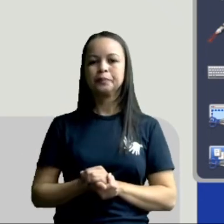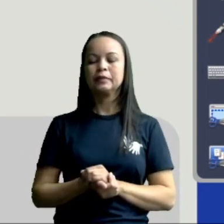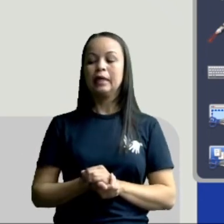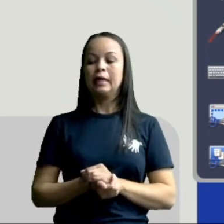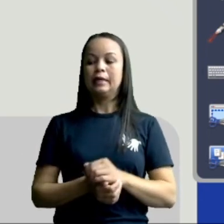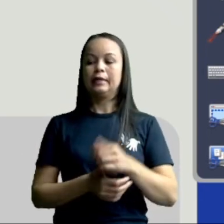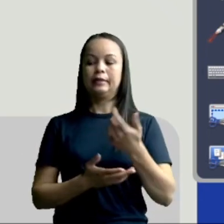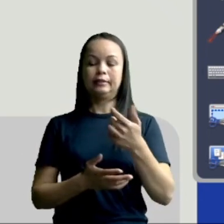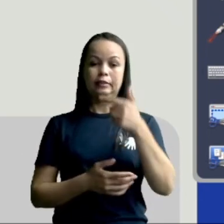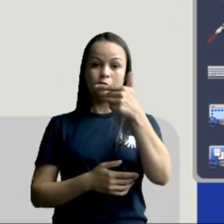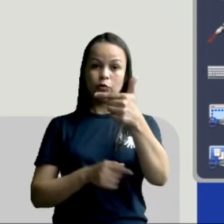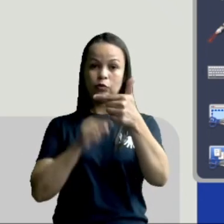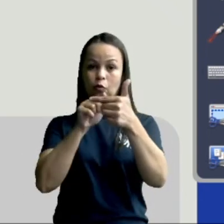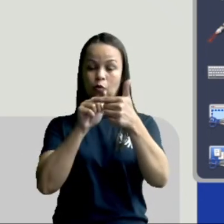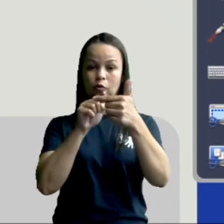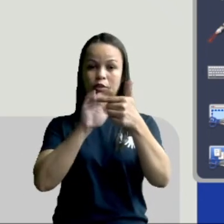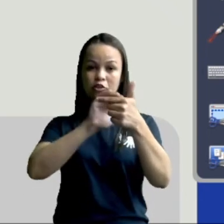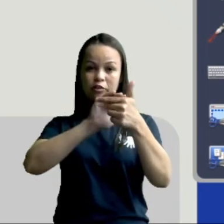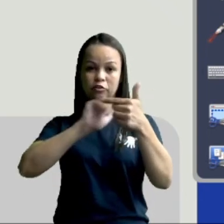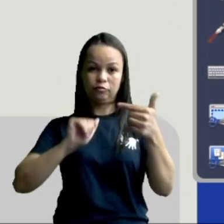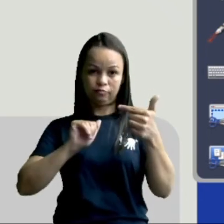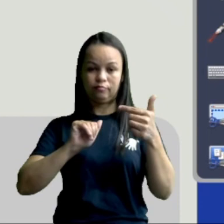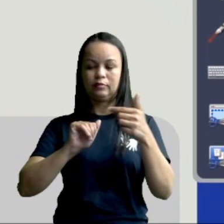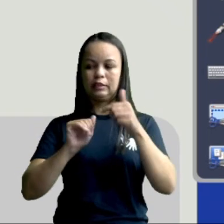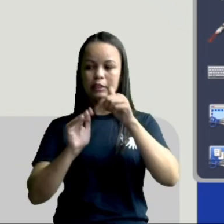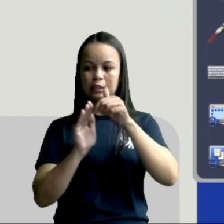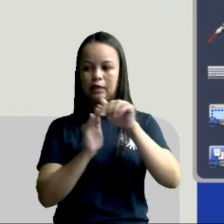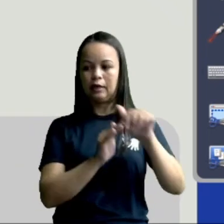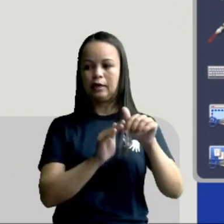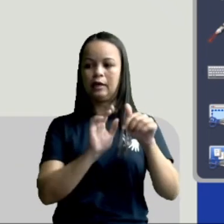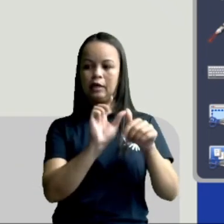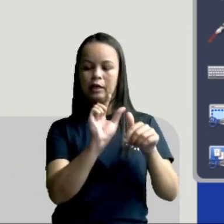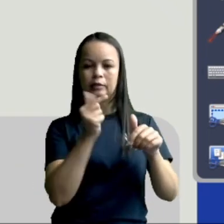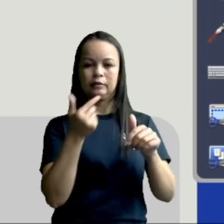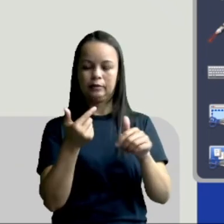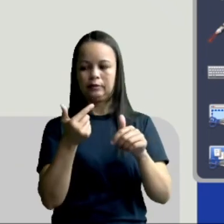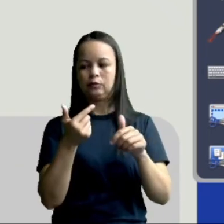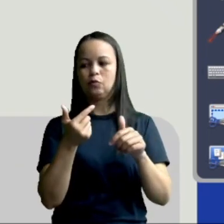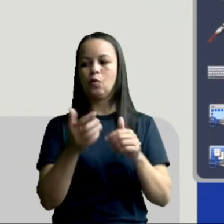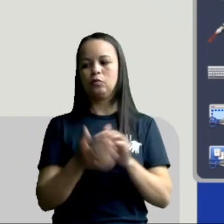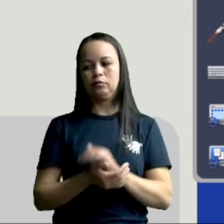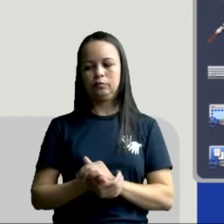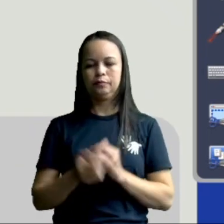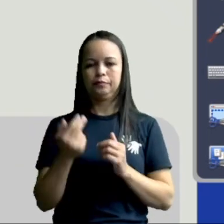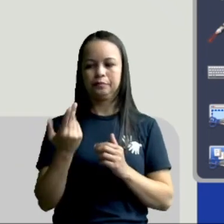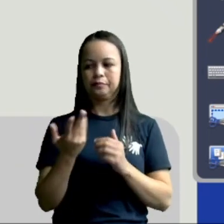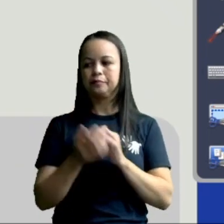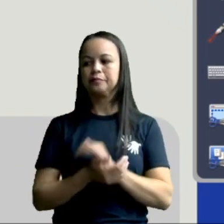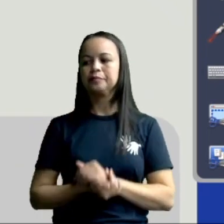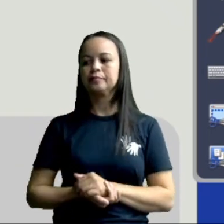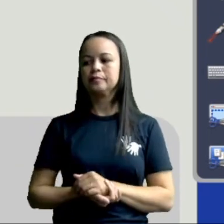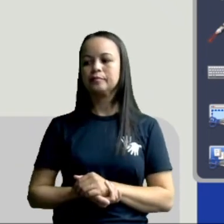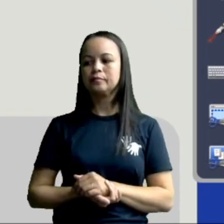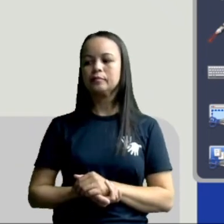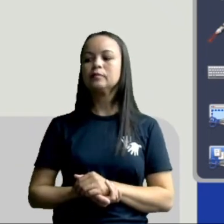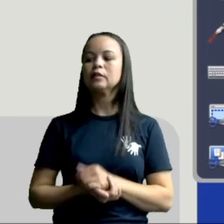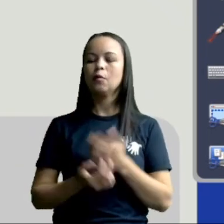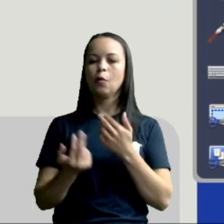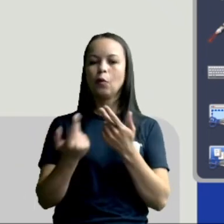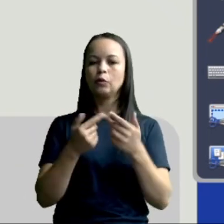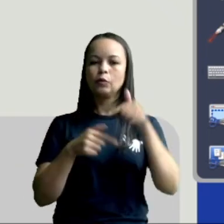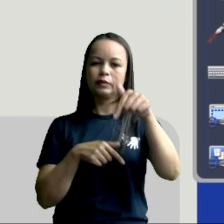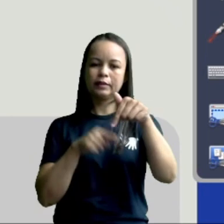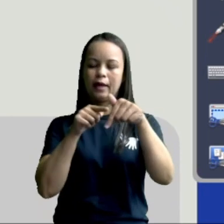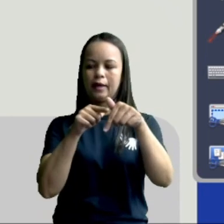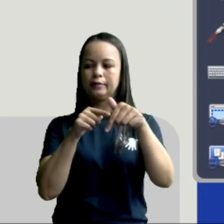esse 2 que tem aqui a gente retira deste lado e retira também do outro, tá? Então, põe o 7 aqui,